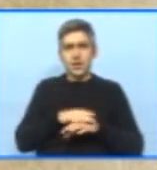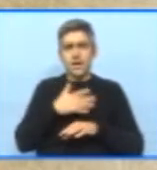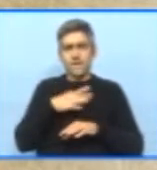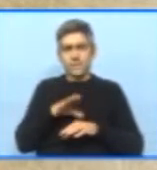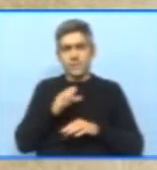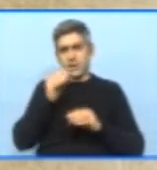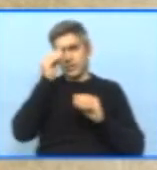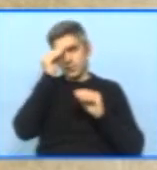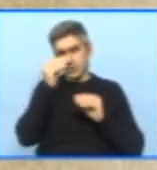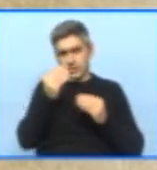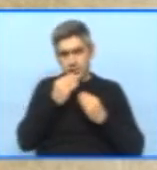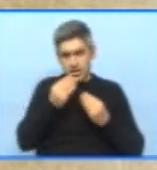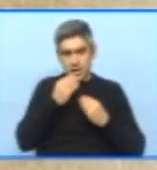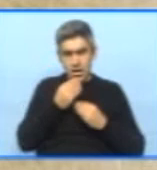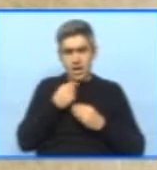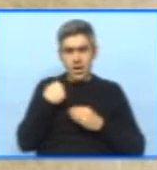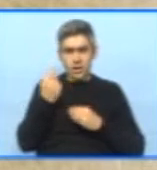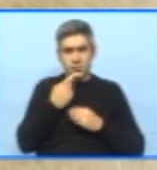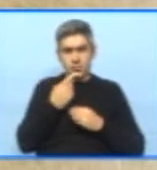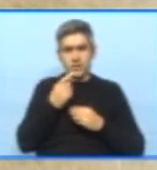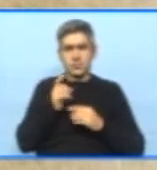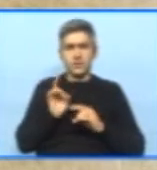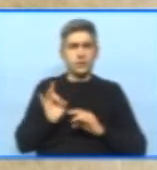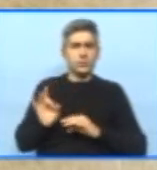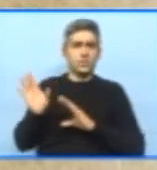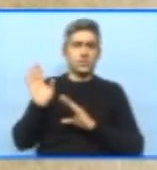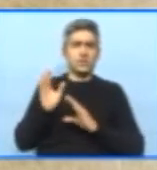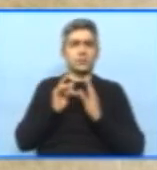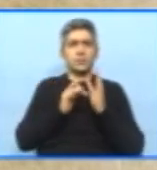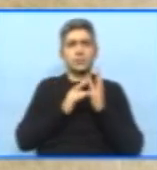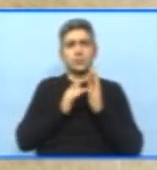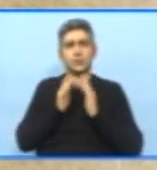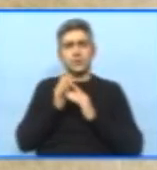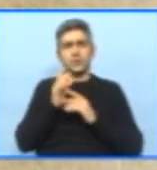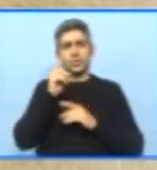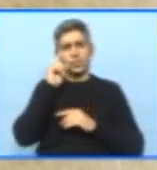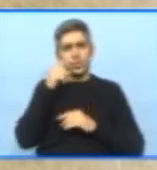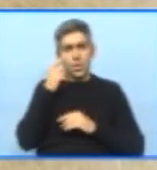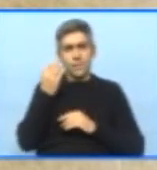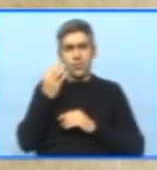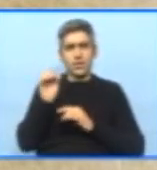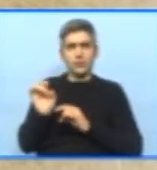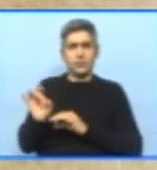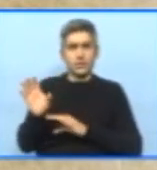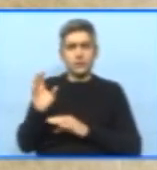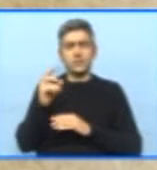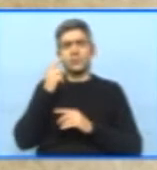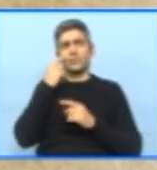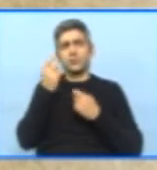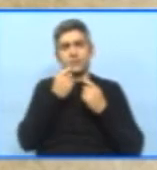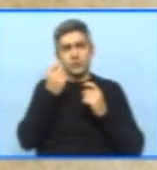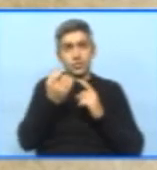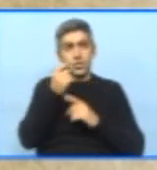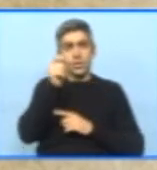pretendes ensinar-nos? E expulsaram-no. Jesus soube que o tinham expulsado e, encontrando-o,